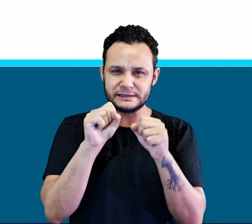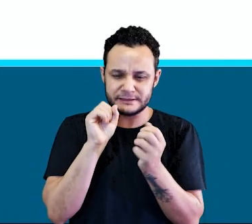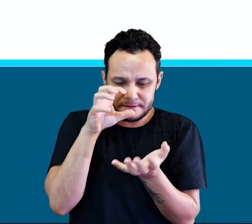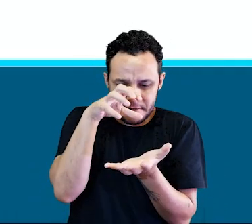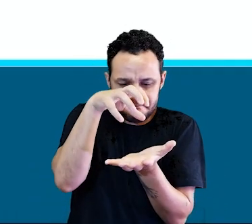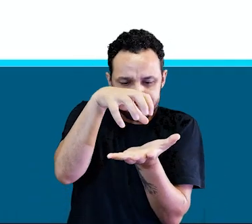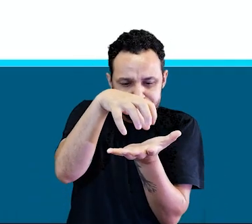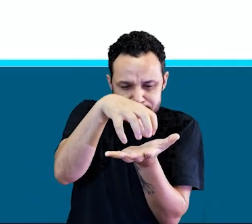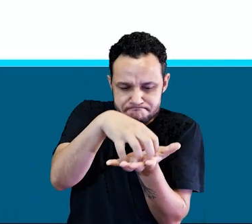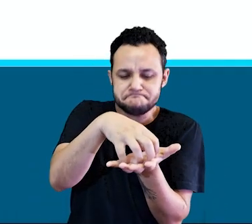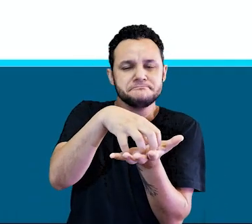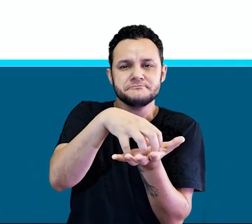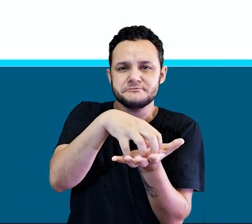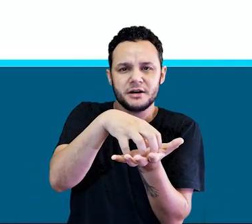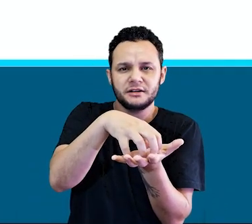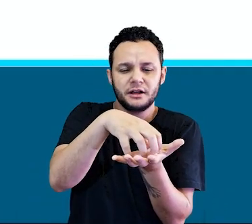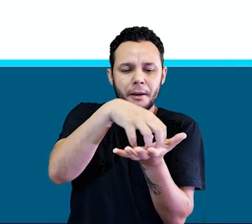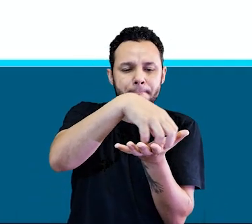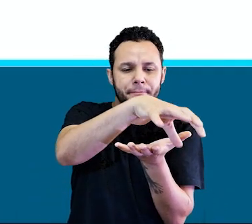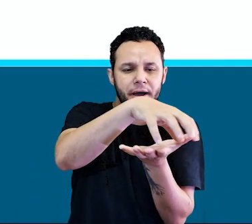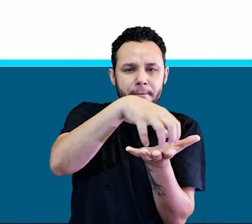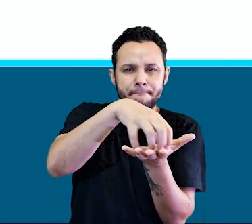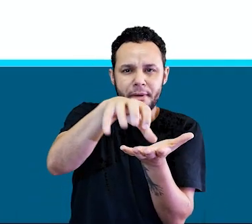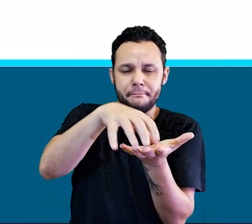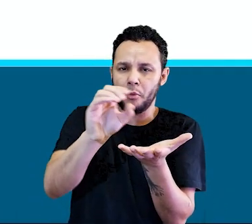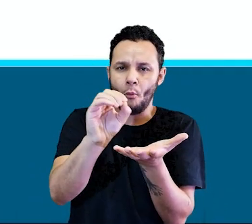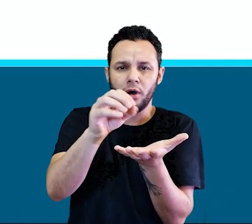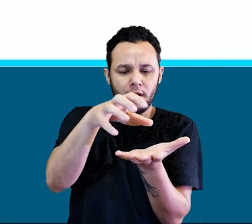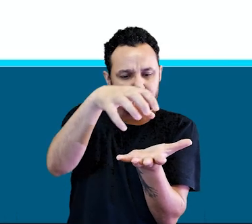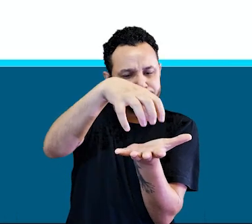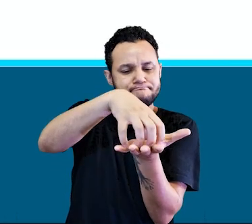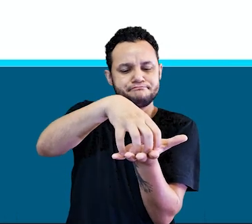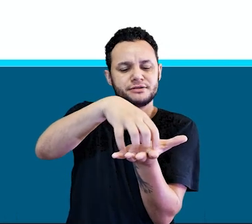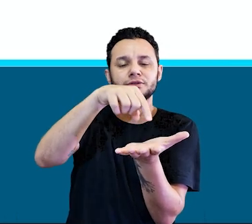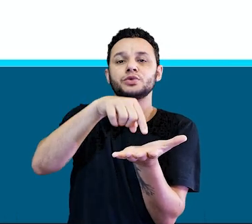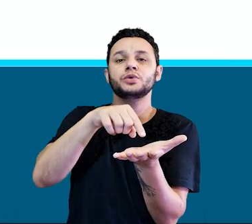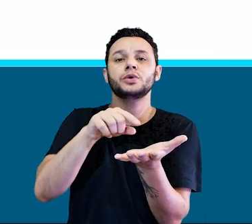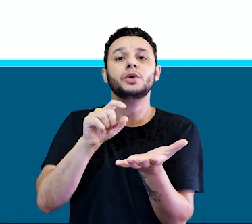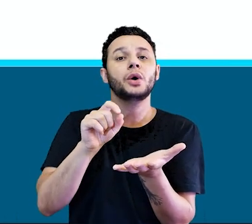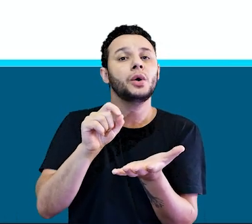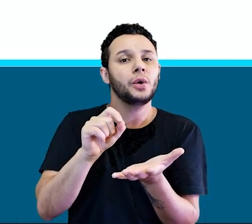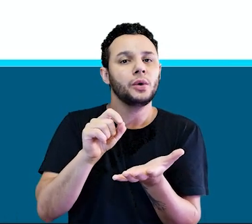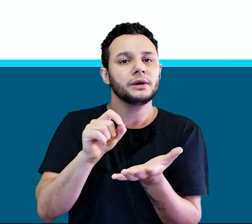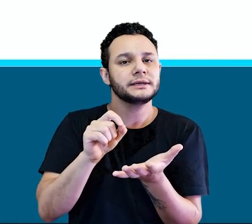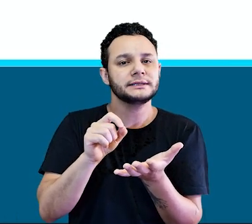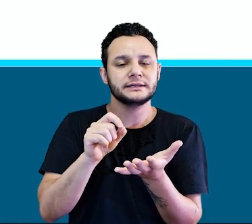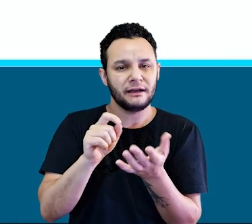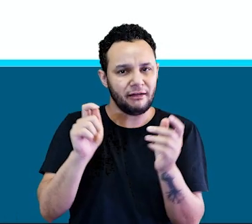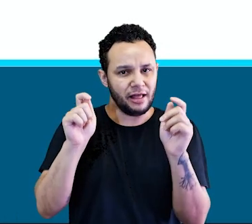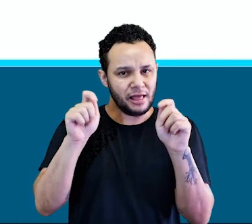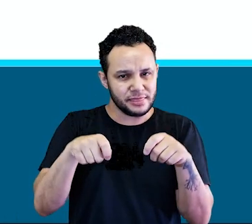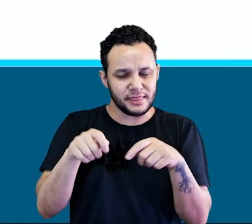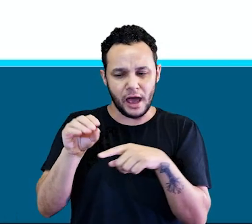muito concentrado, né, principalmente na questão de recursos, né, ele também não